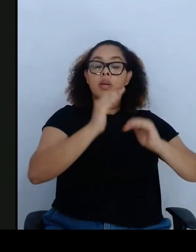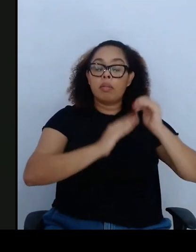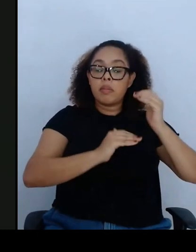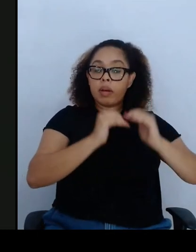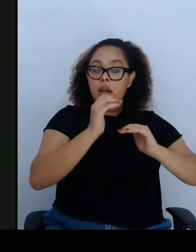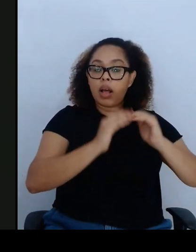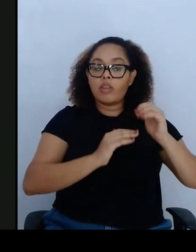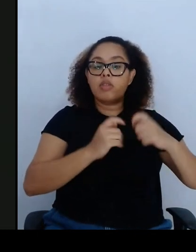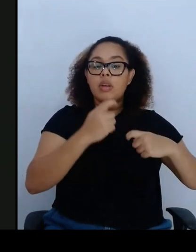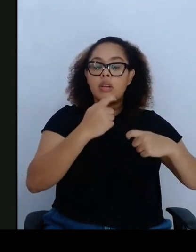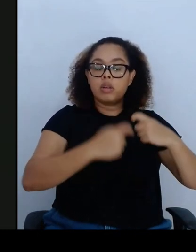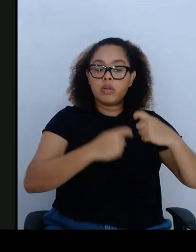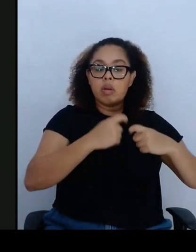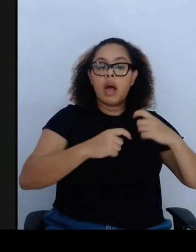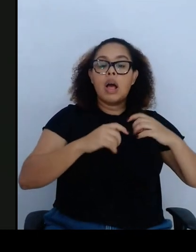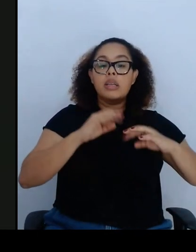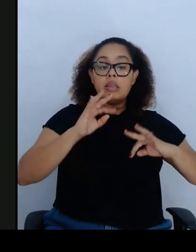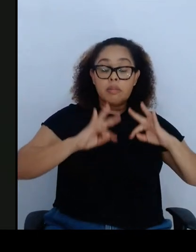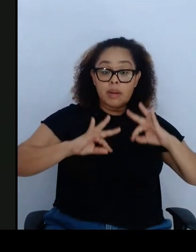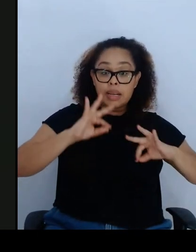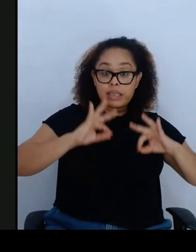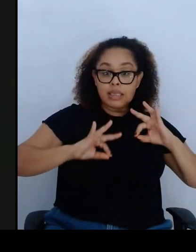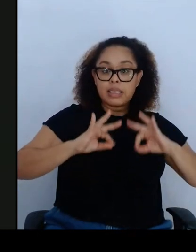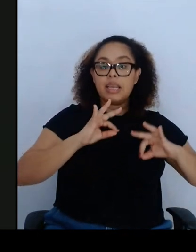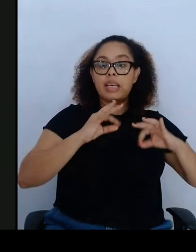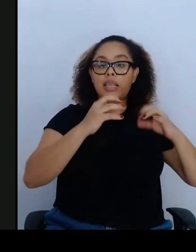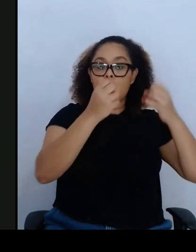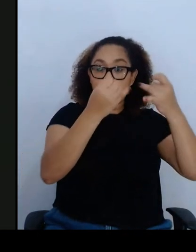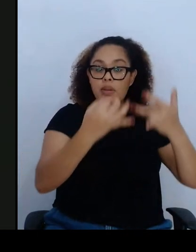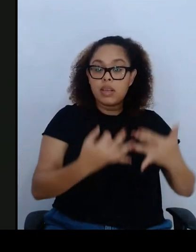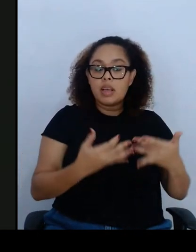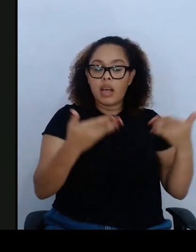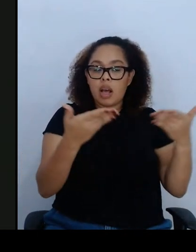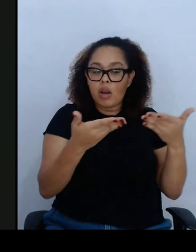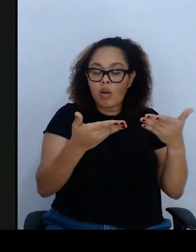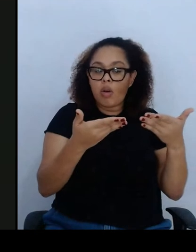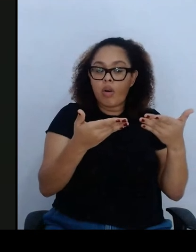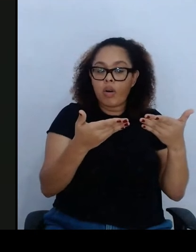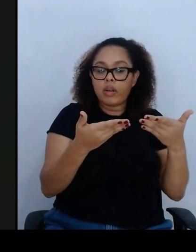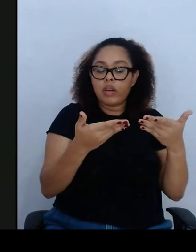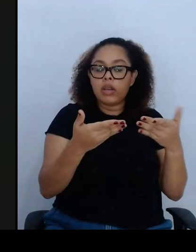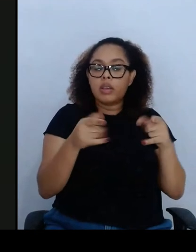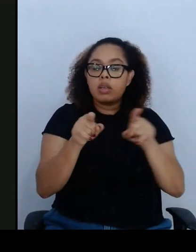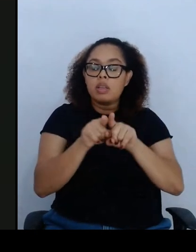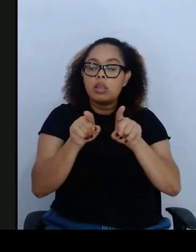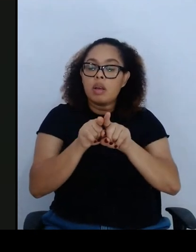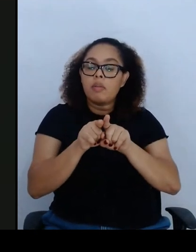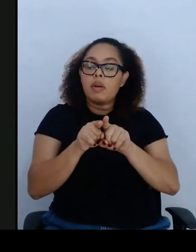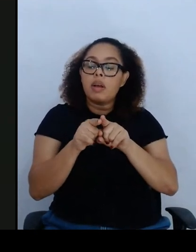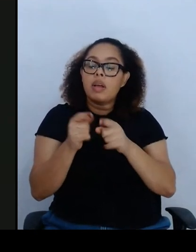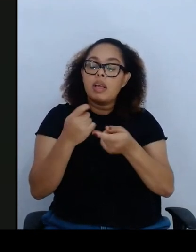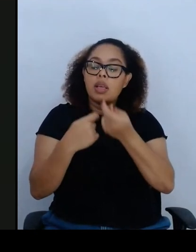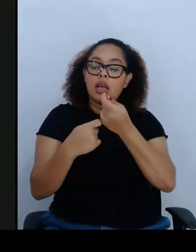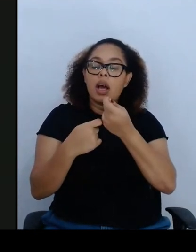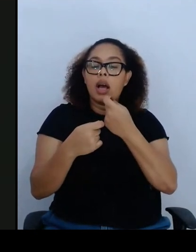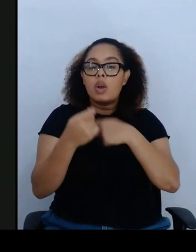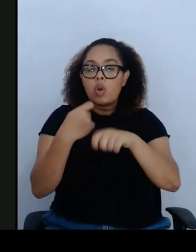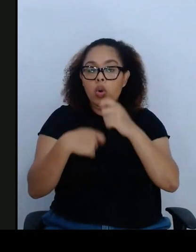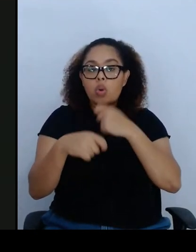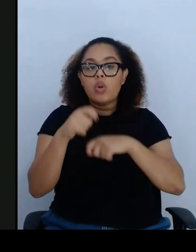identidades que eu acabei de descrever esboçar para vocês e a economia visual onde